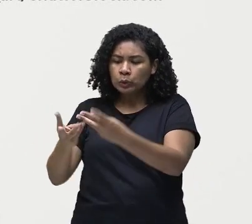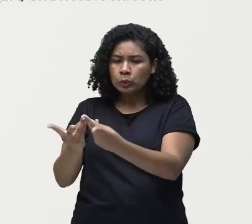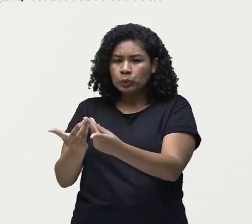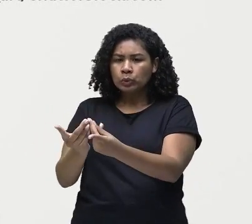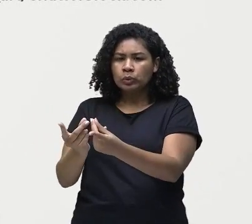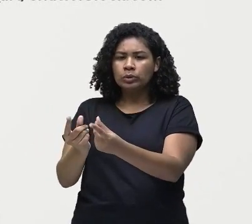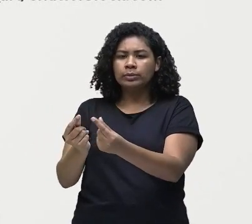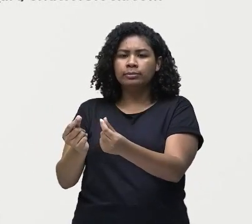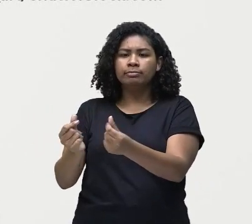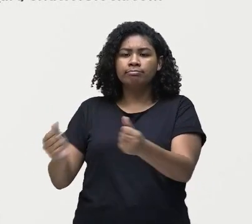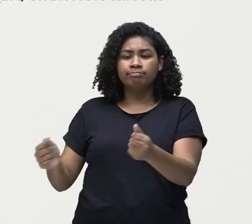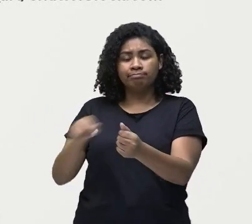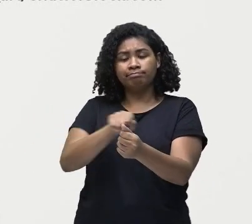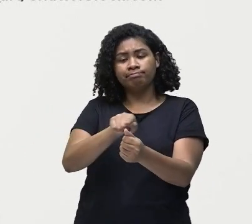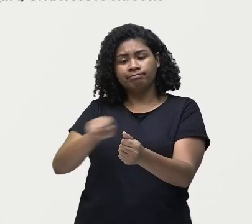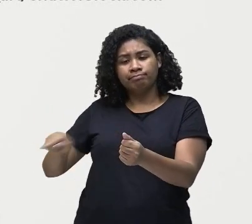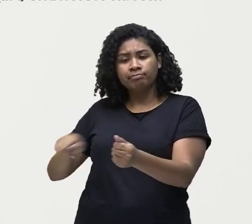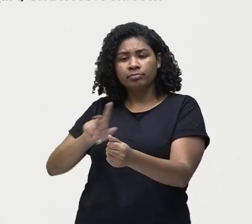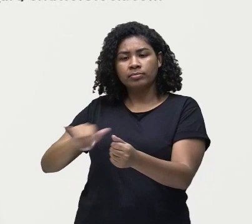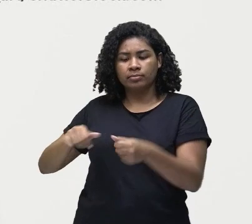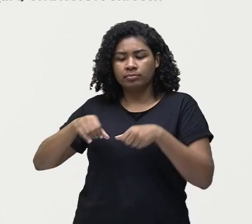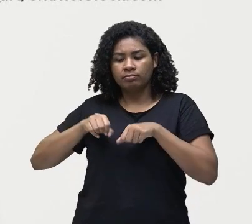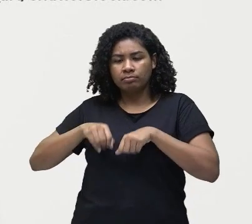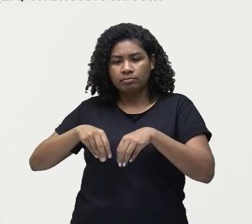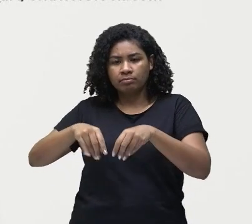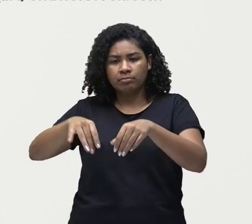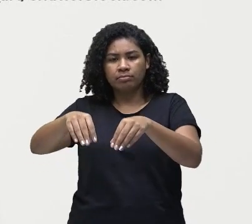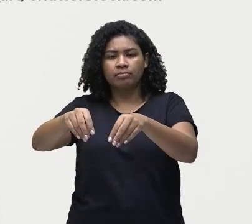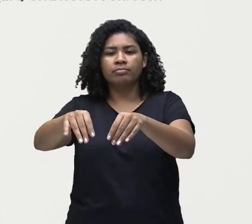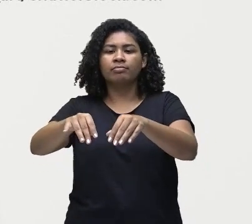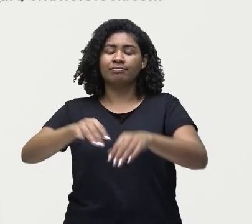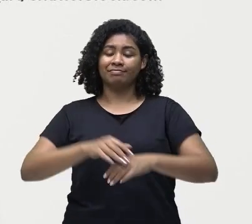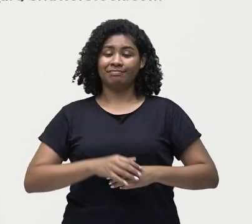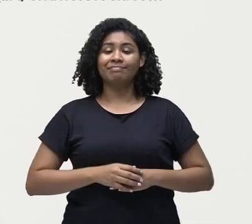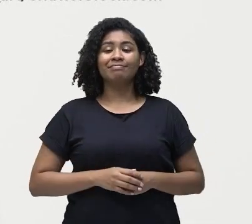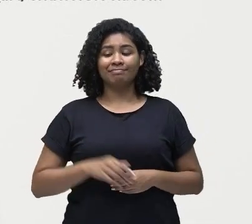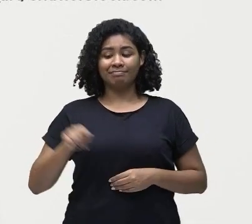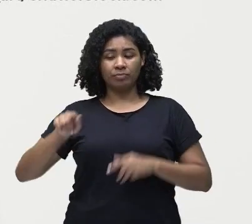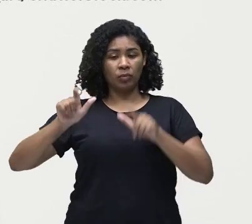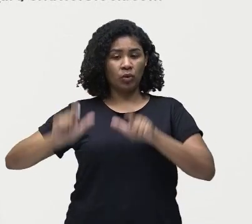voltar esses componentes para o solo, para o local onde ele está